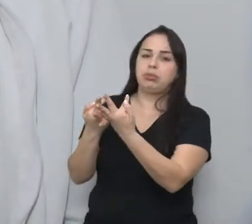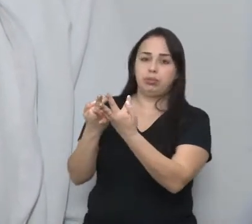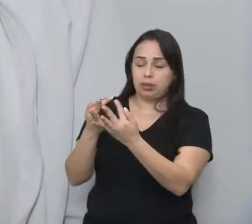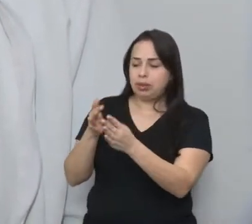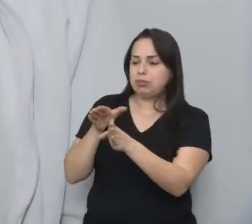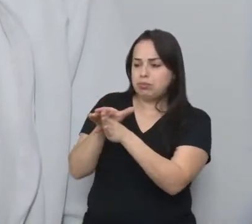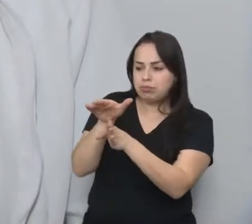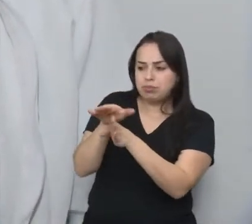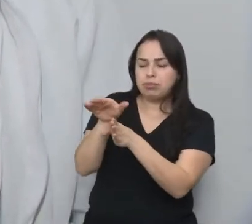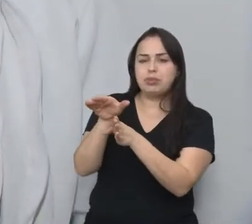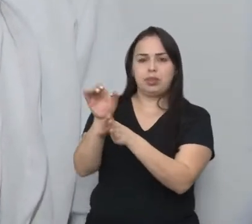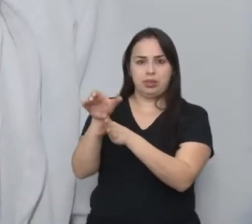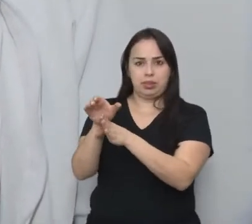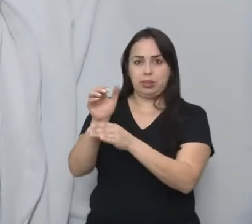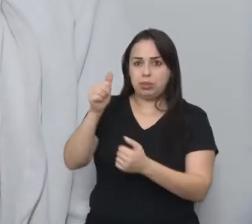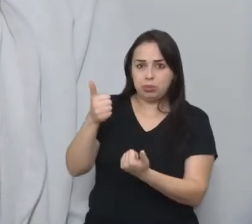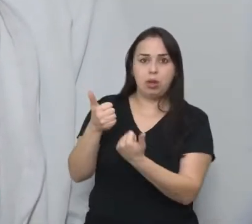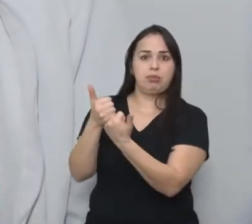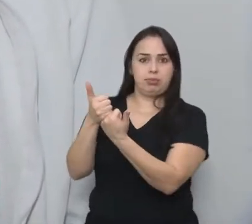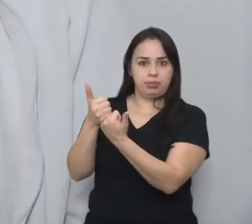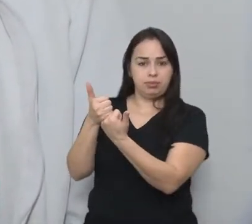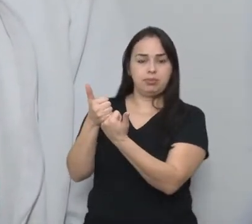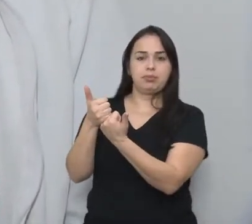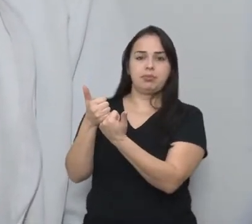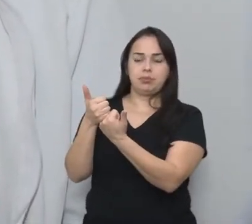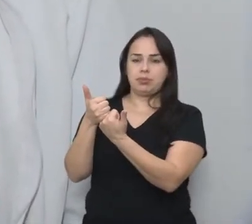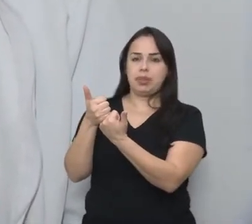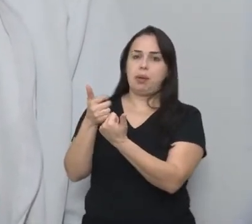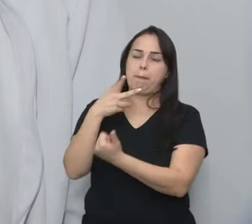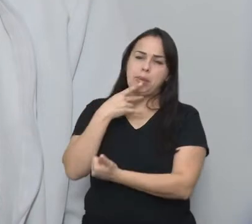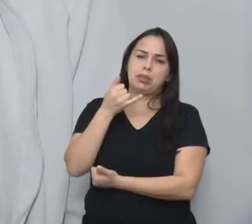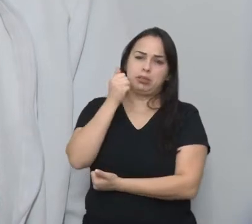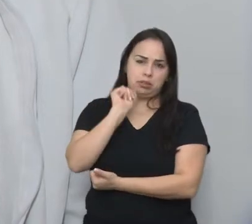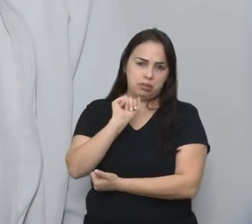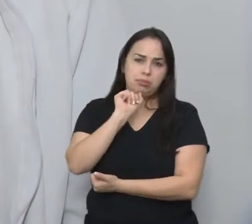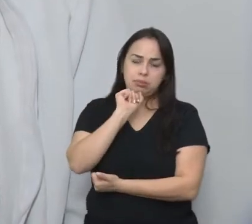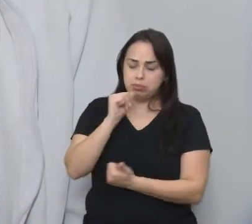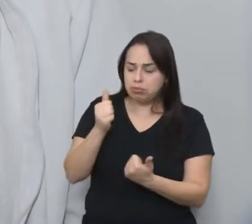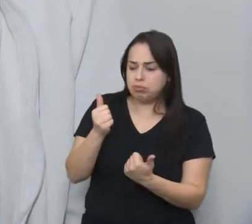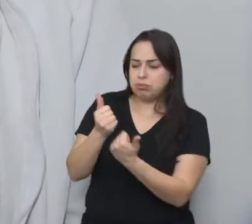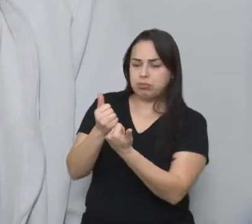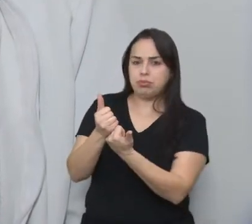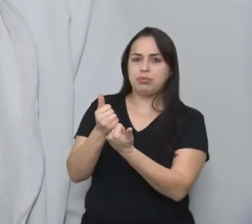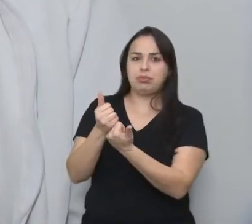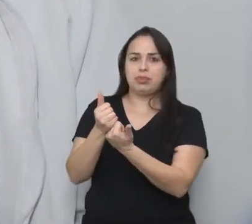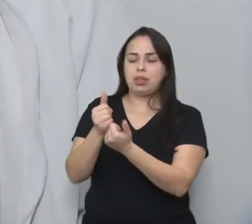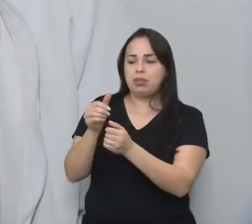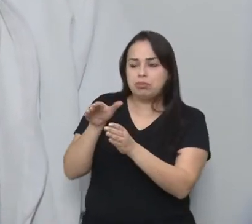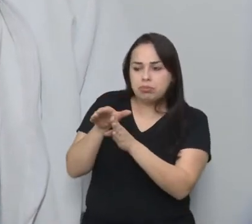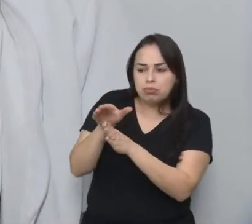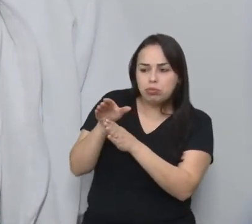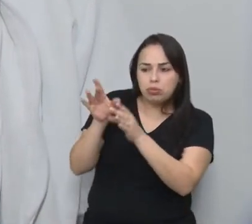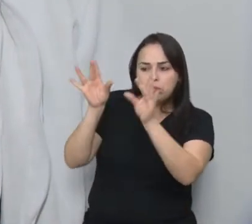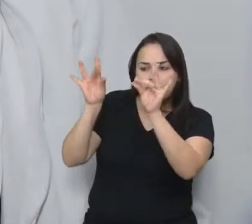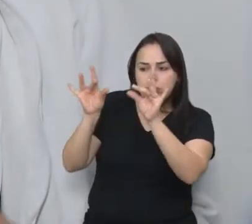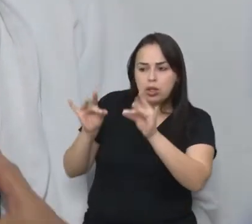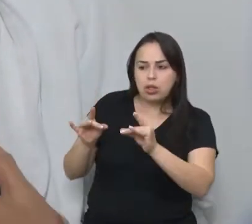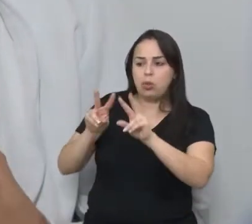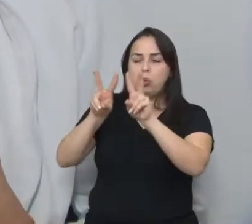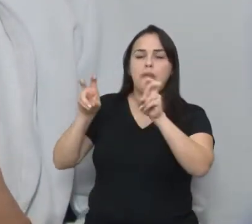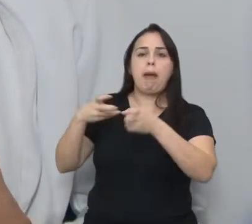família, né? Então a gente faz o apoio para os pais, a gente faz o apoio para a mãe, a gente faz orientação